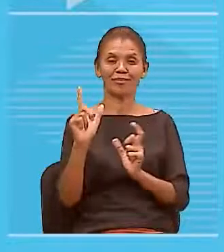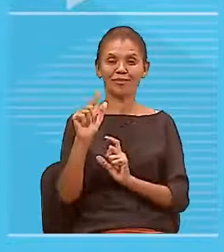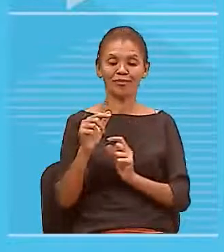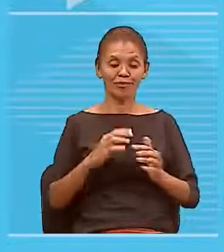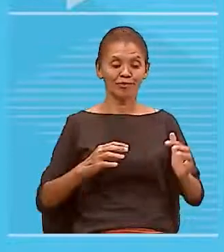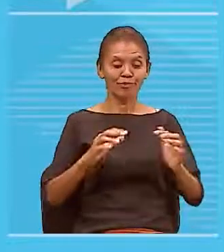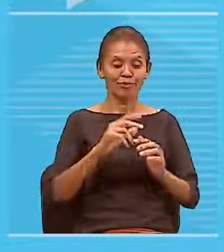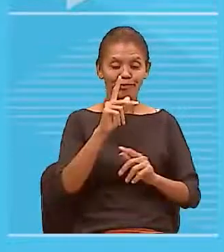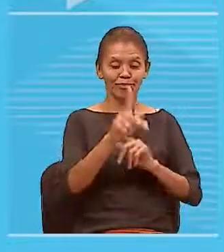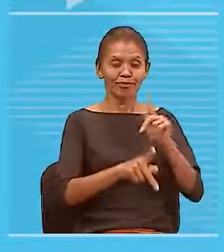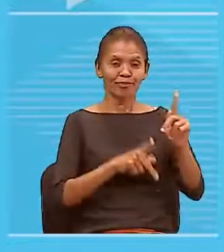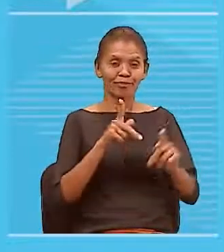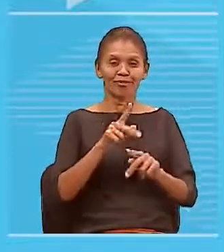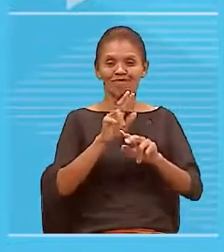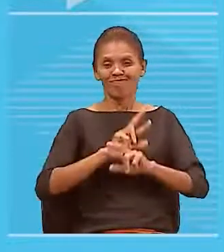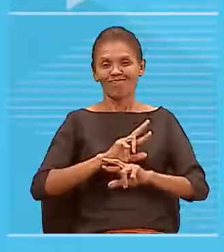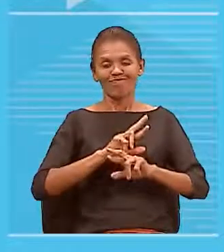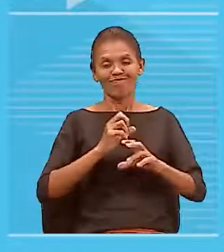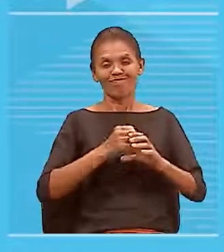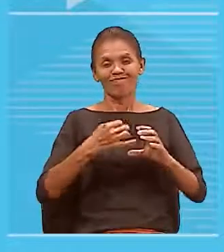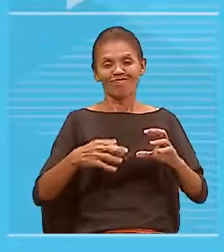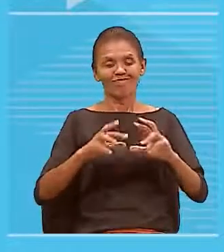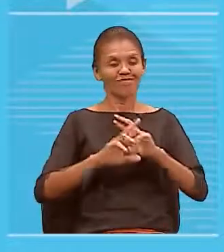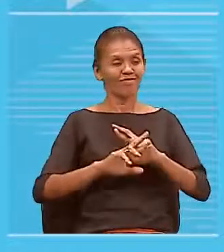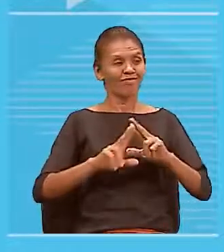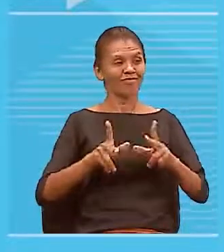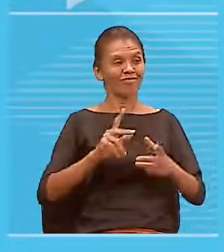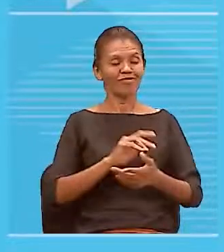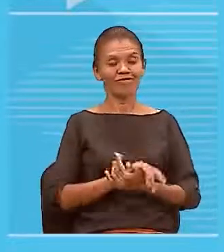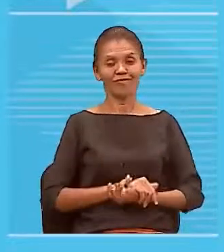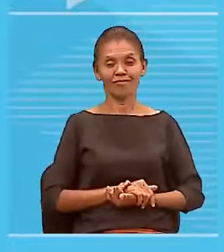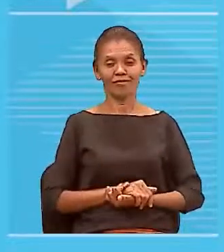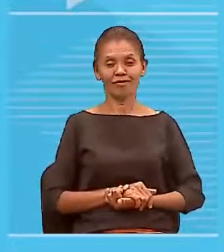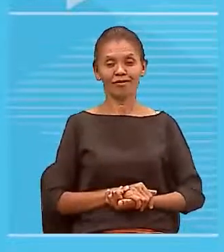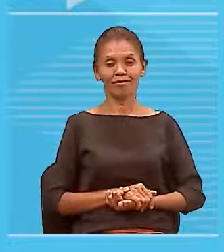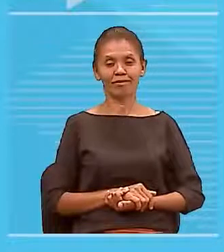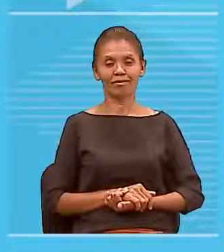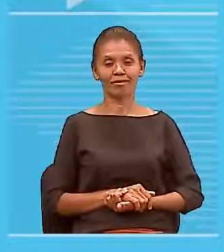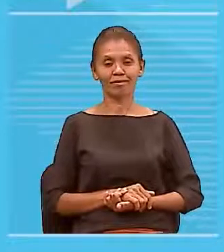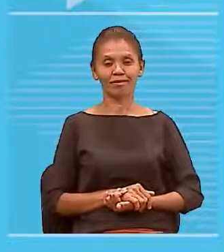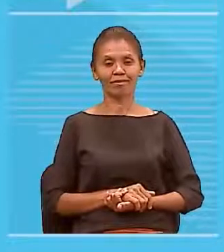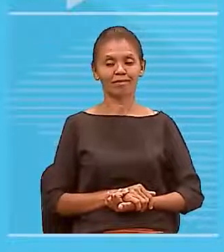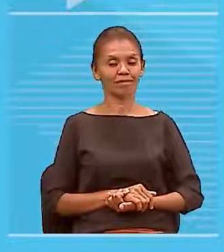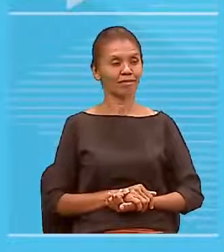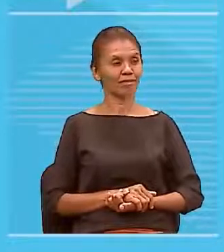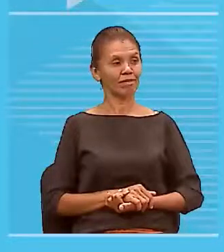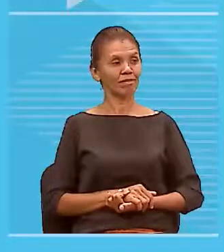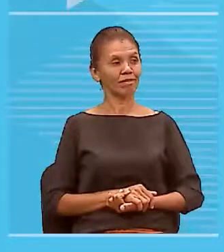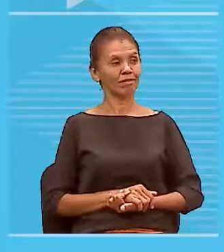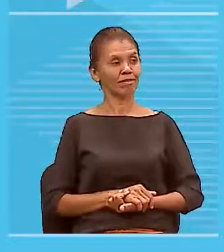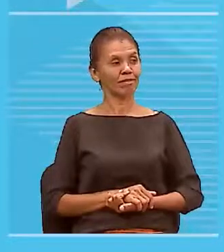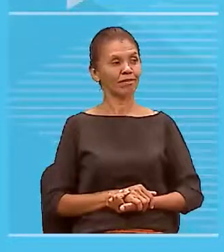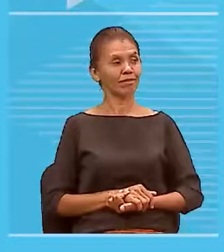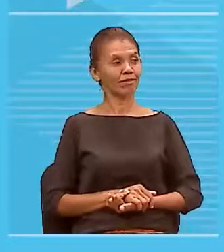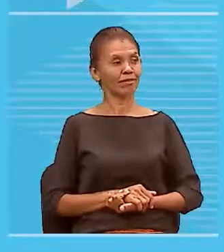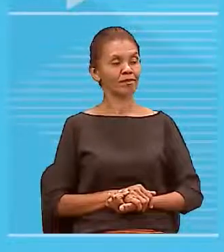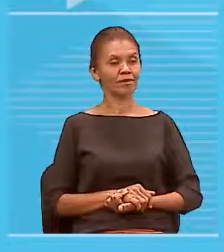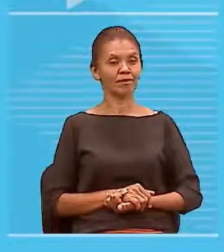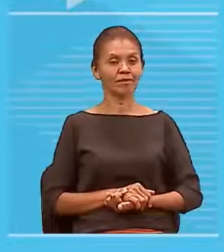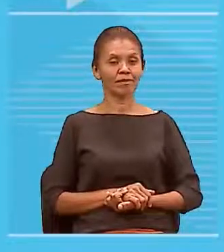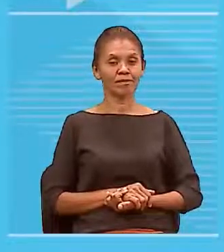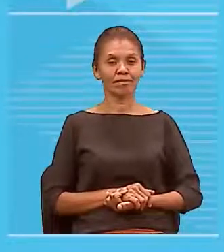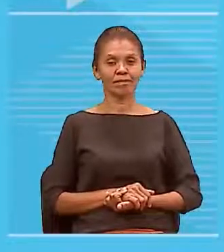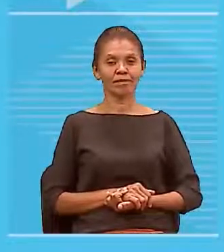populações diferentes. Populações diferentes que